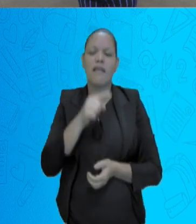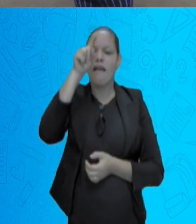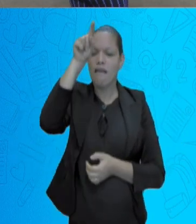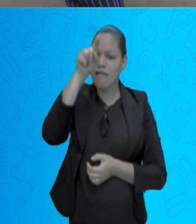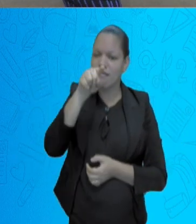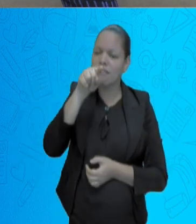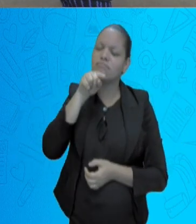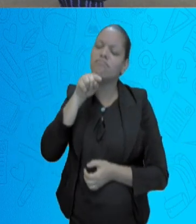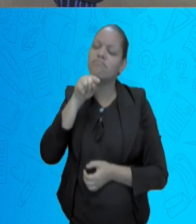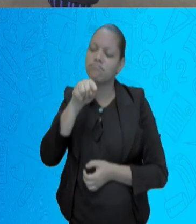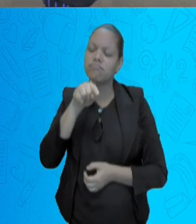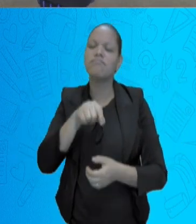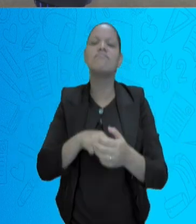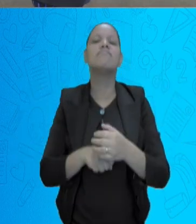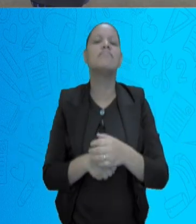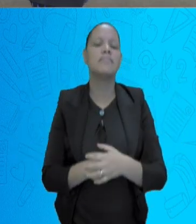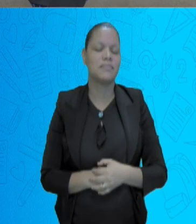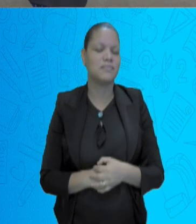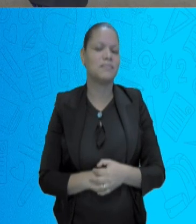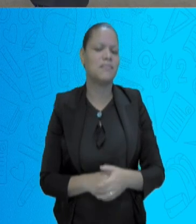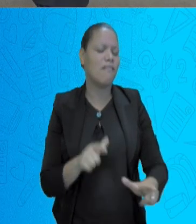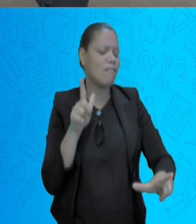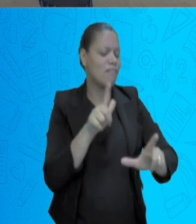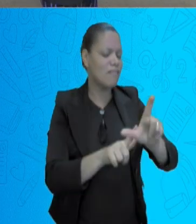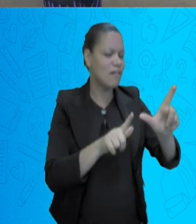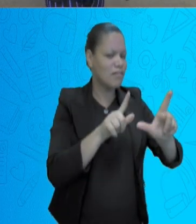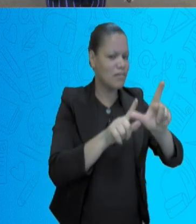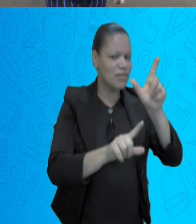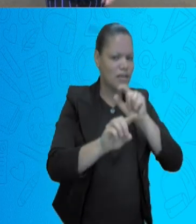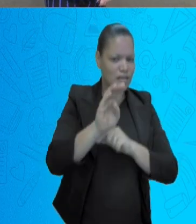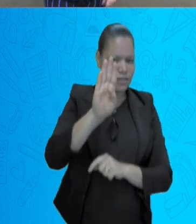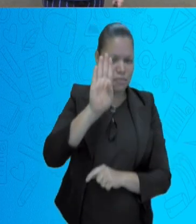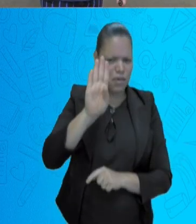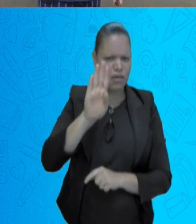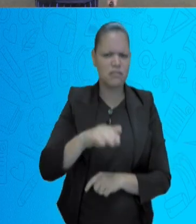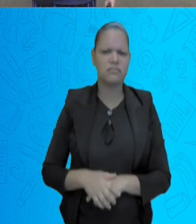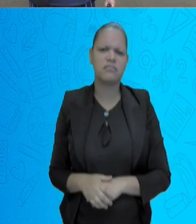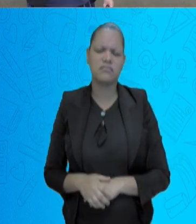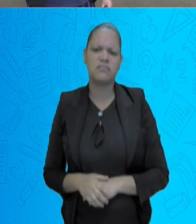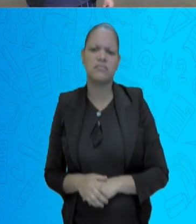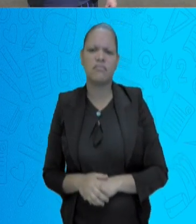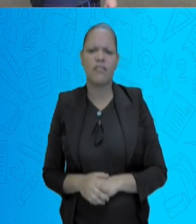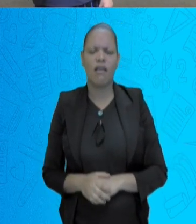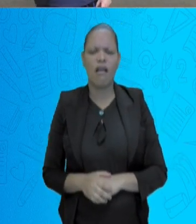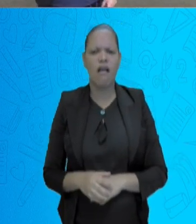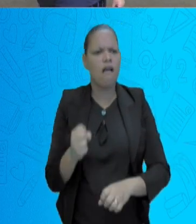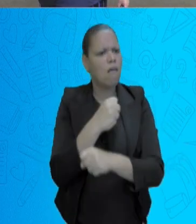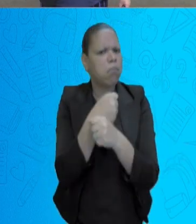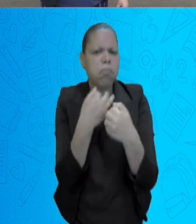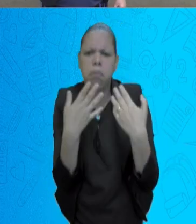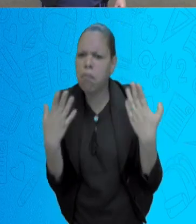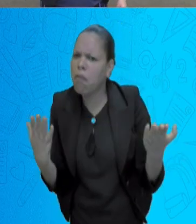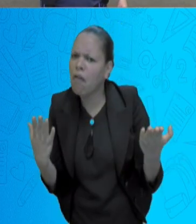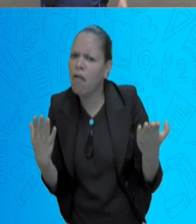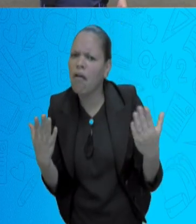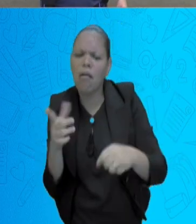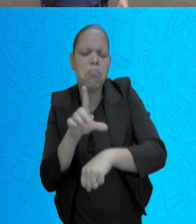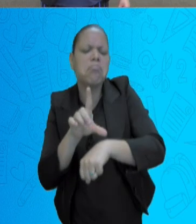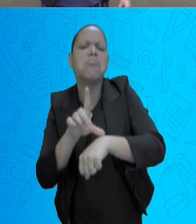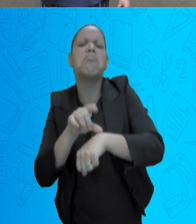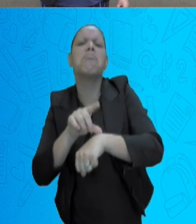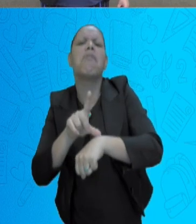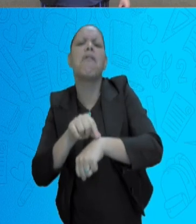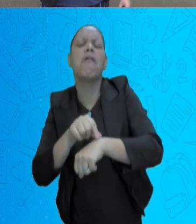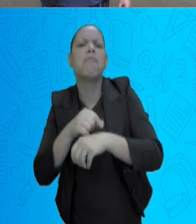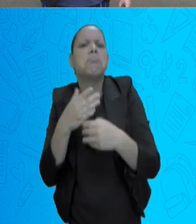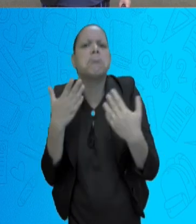exclamação. Letra B. Que horas são? Você vê que a entonação já